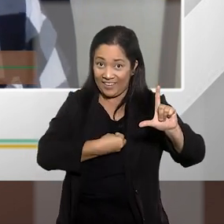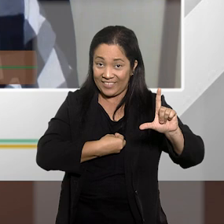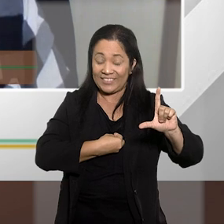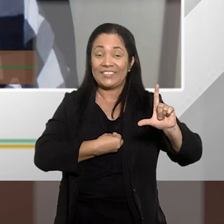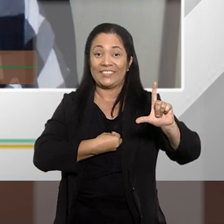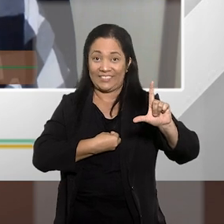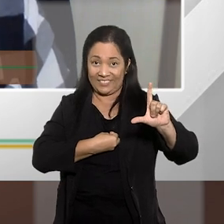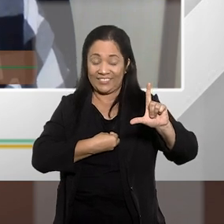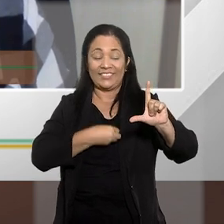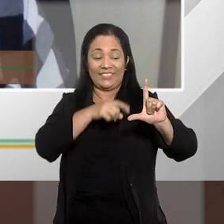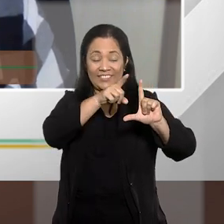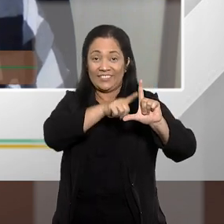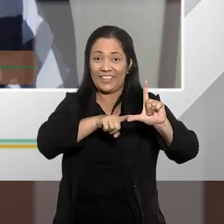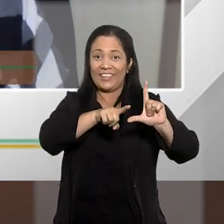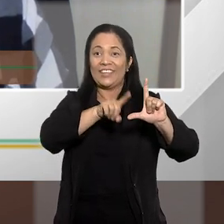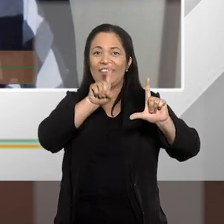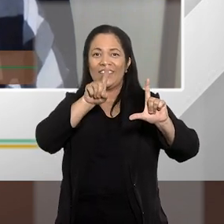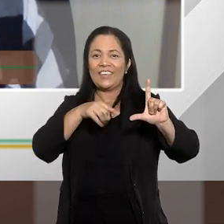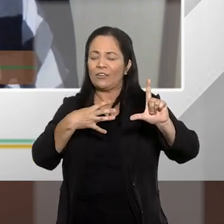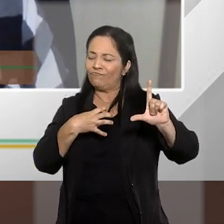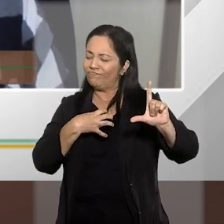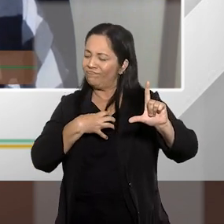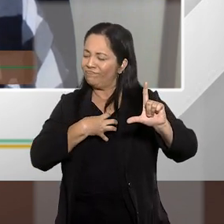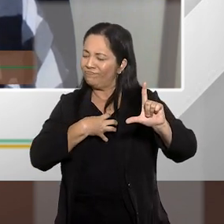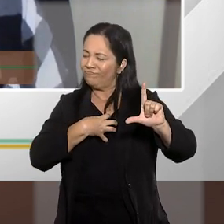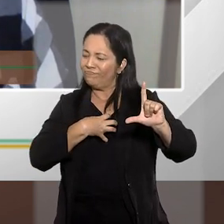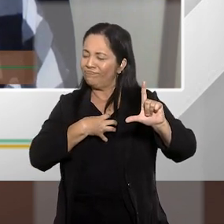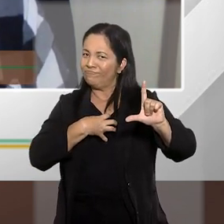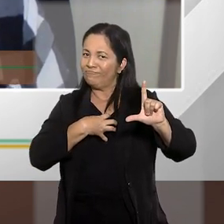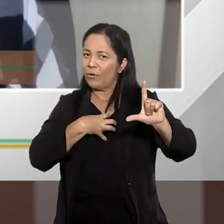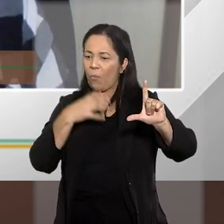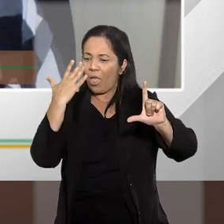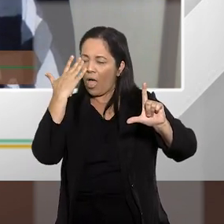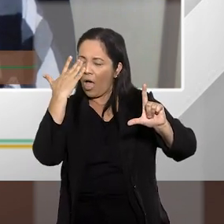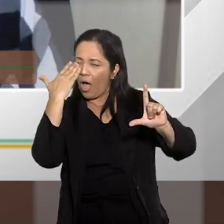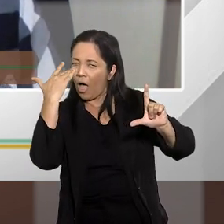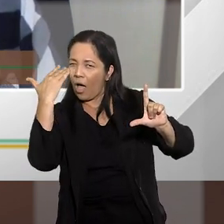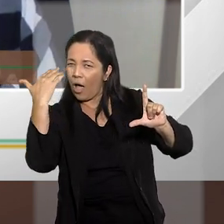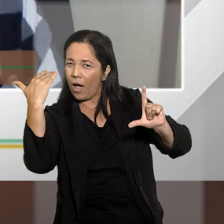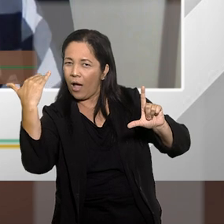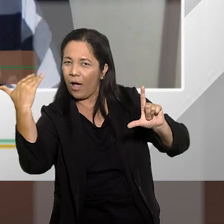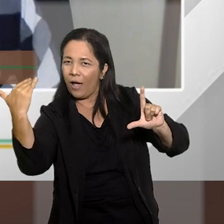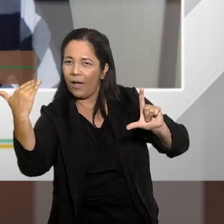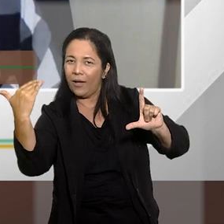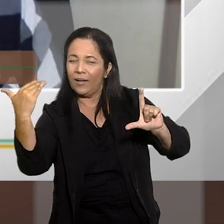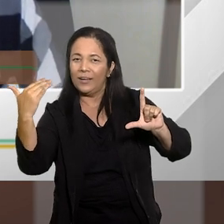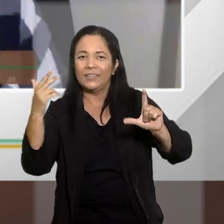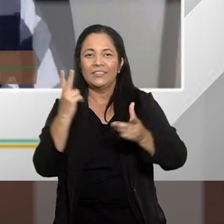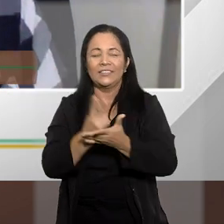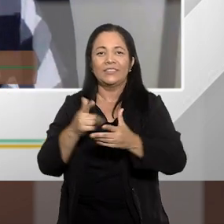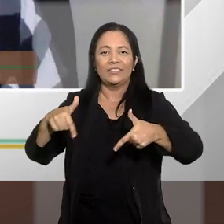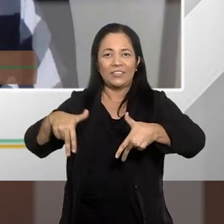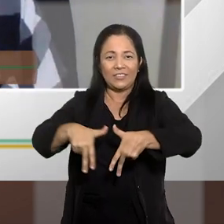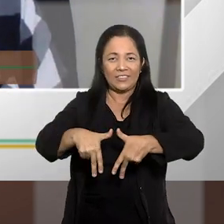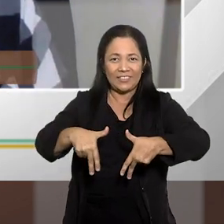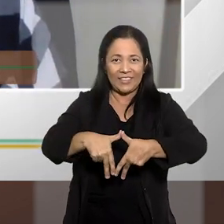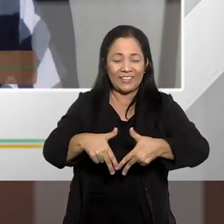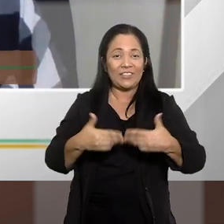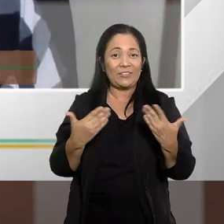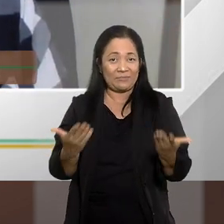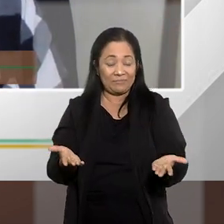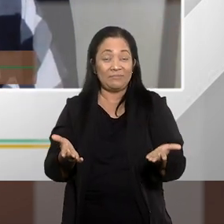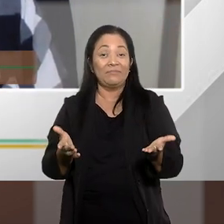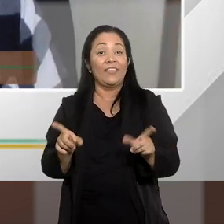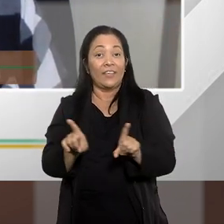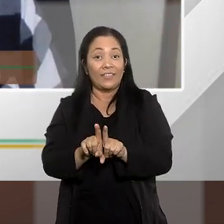ver com a relação afetiva que você tem com a pessoa do mesmo sexo, né? É, afetiva e sexual, isso também cabe na